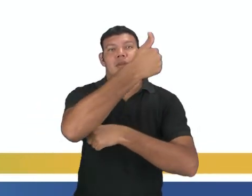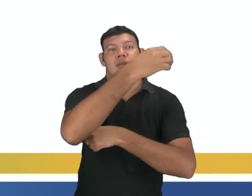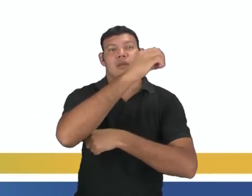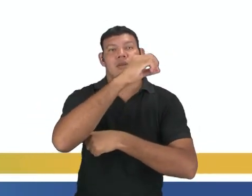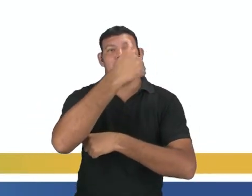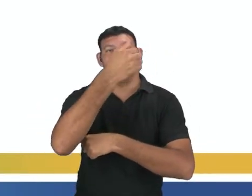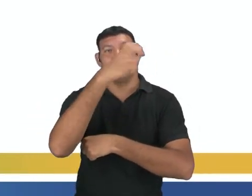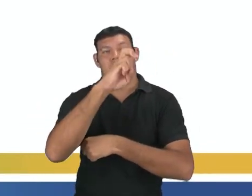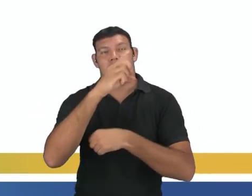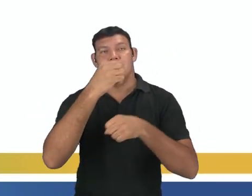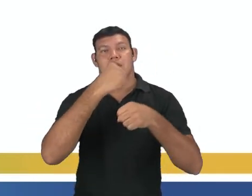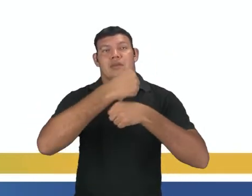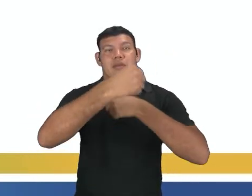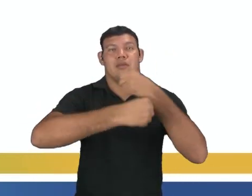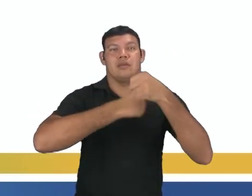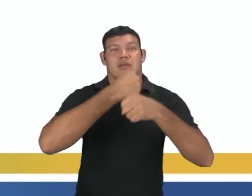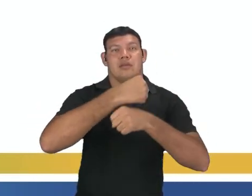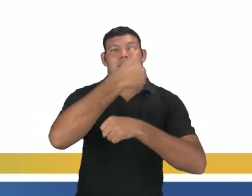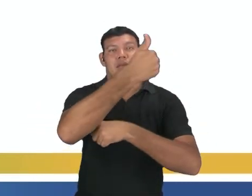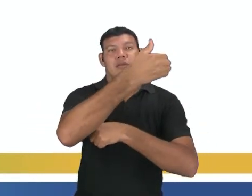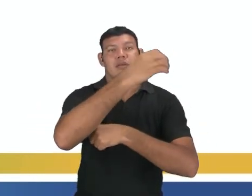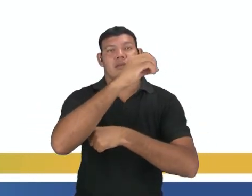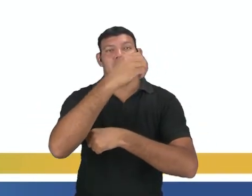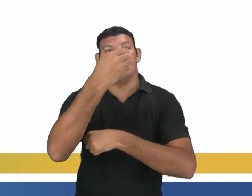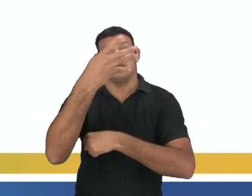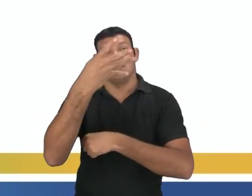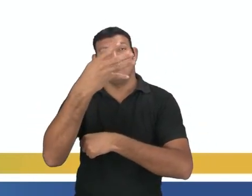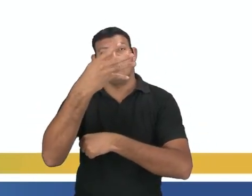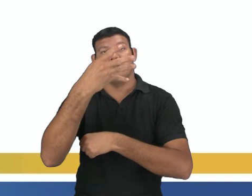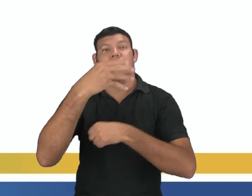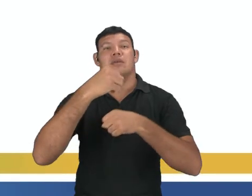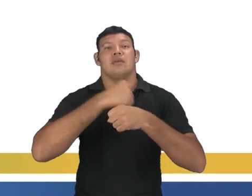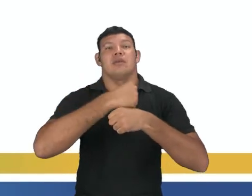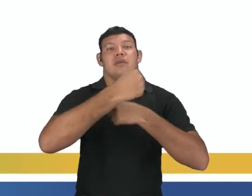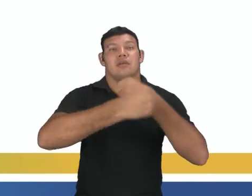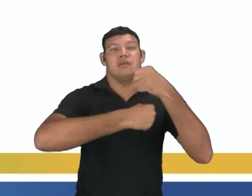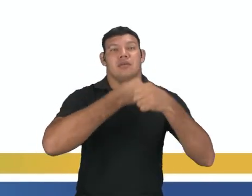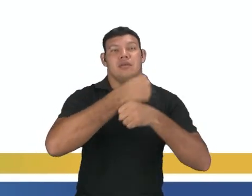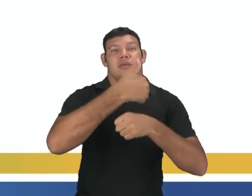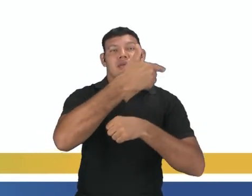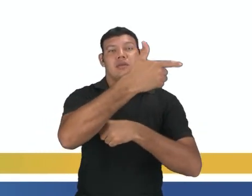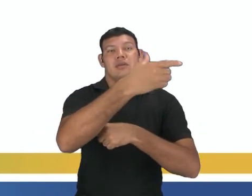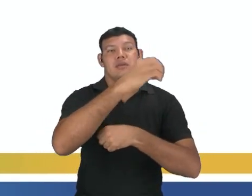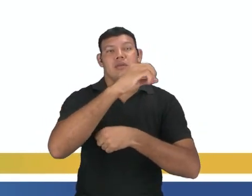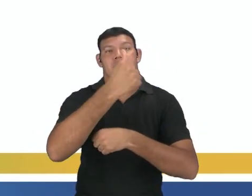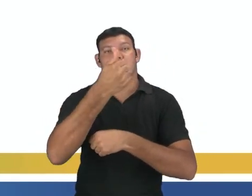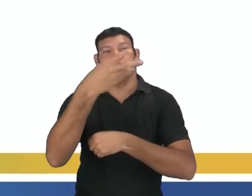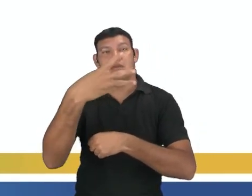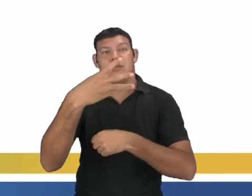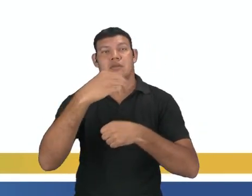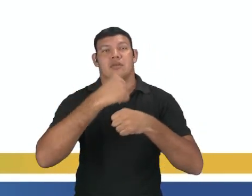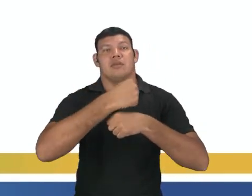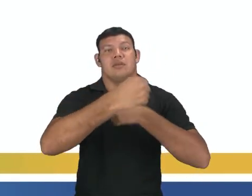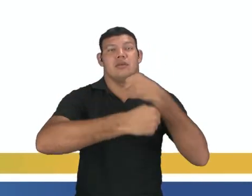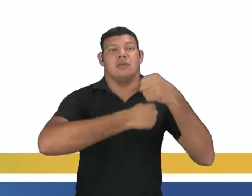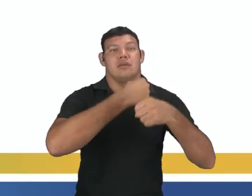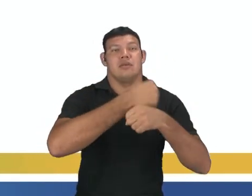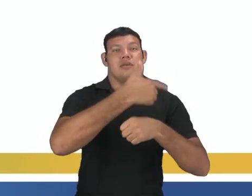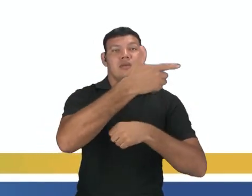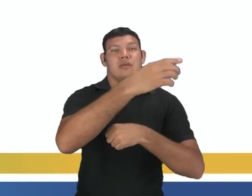2015, 2014, 2013, 2012, né? E temos as quantidades